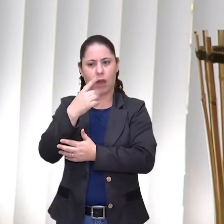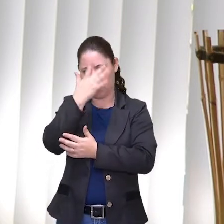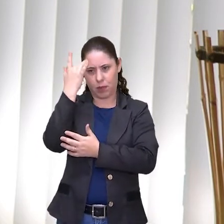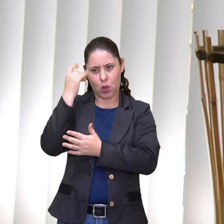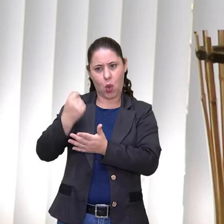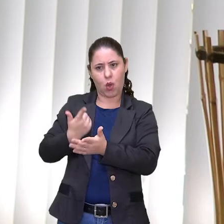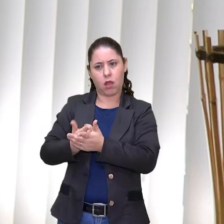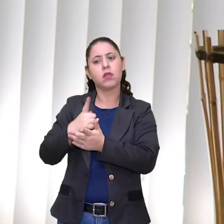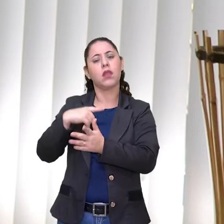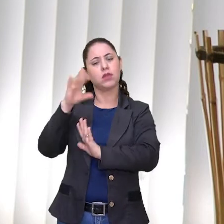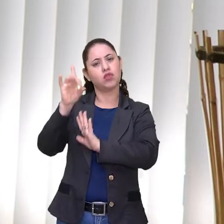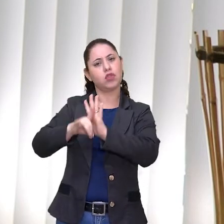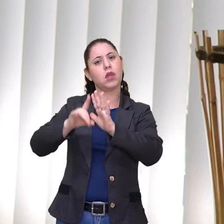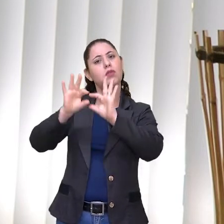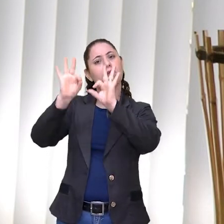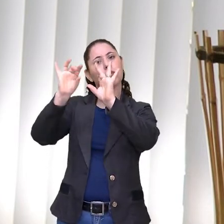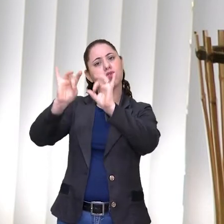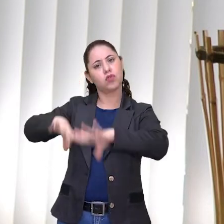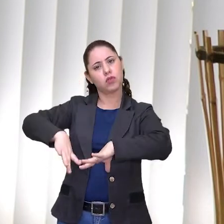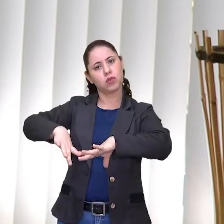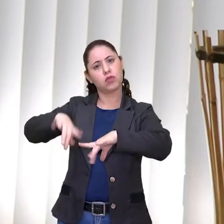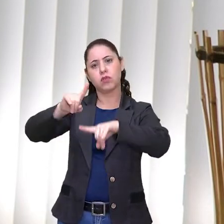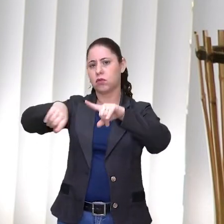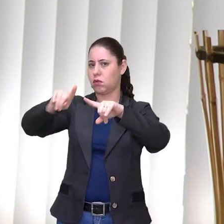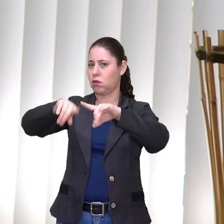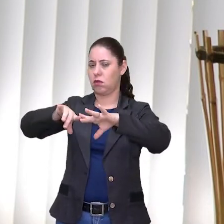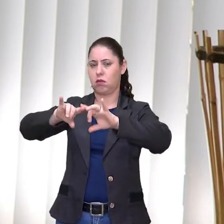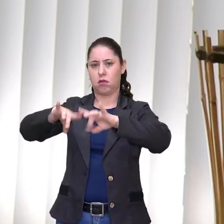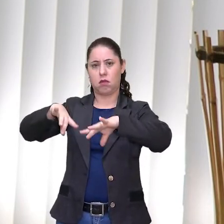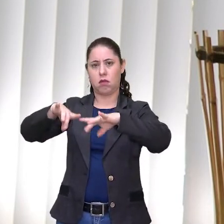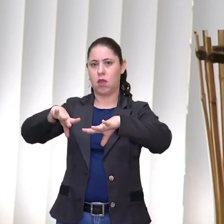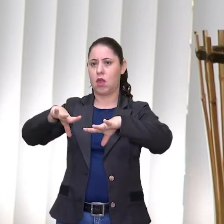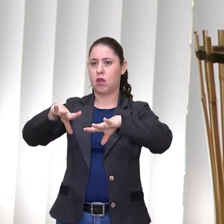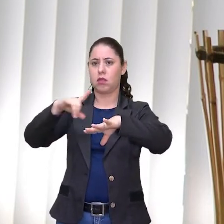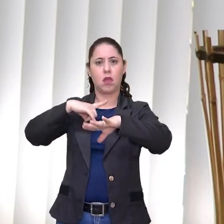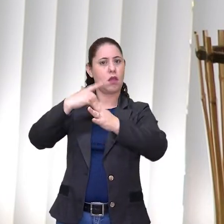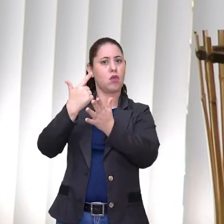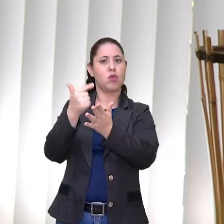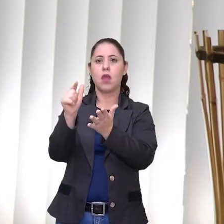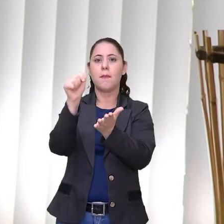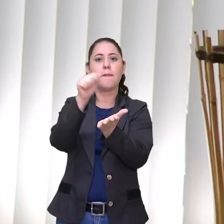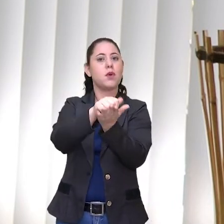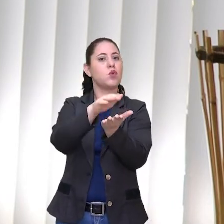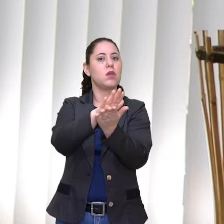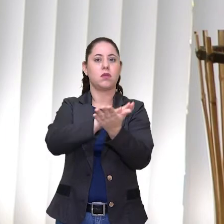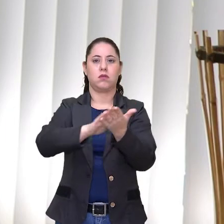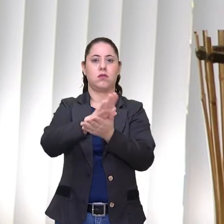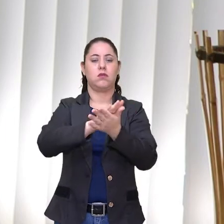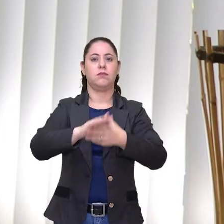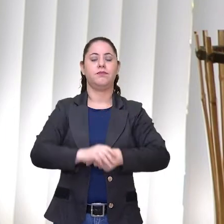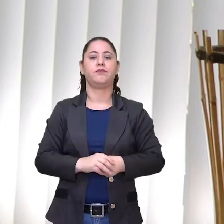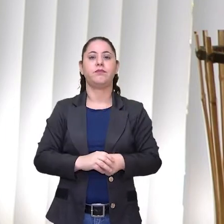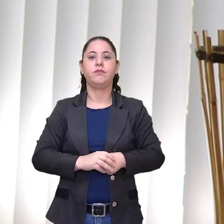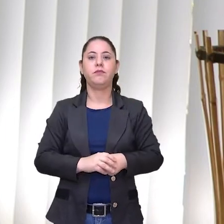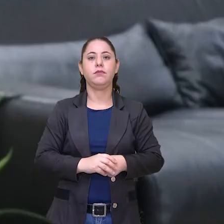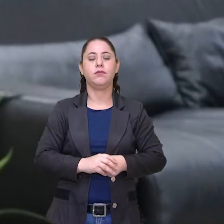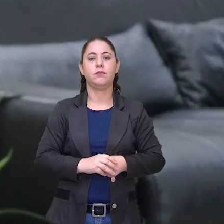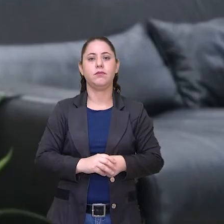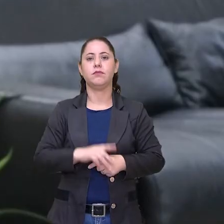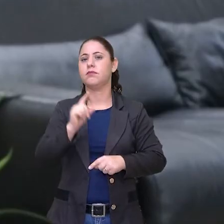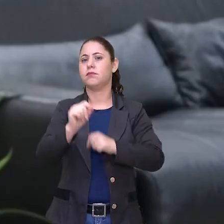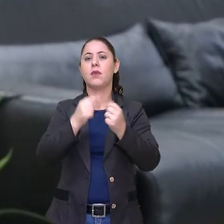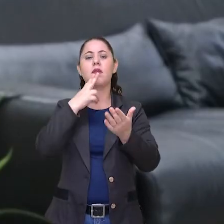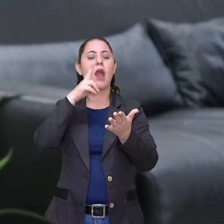alguma dificuldade ao arrematante, ele também tem direito de desistir do leilão sem sofrer nenhuma consequência por isso.